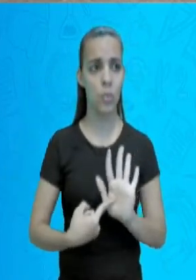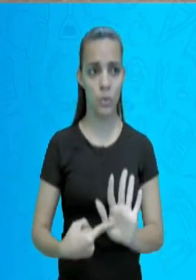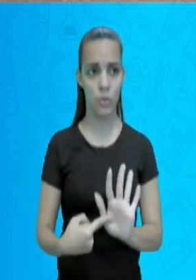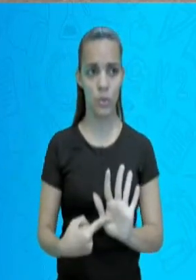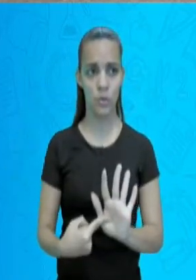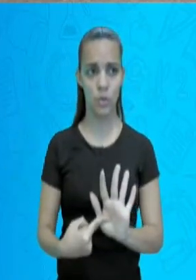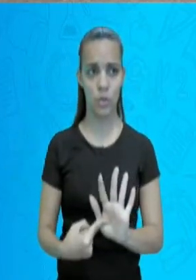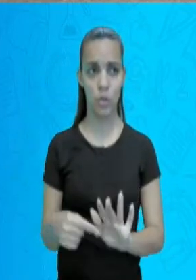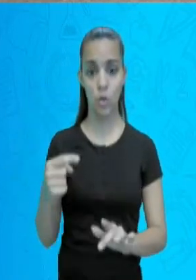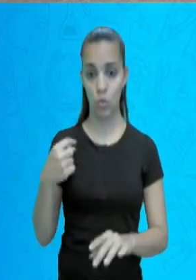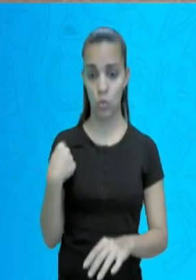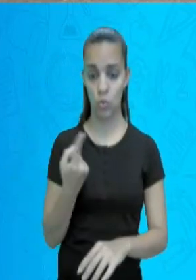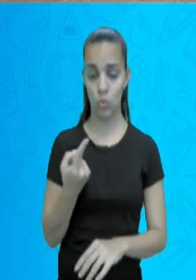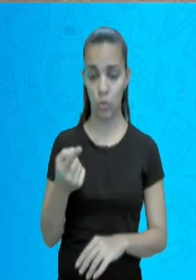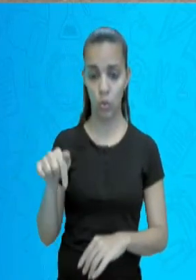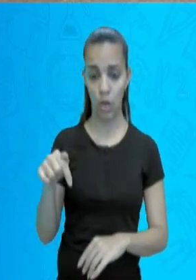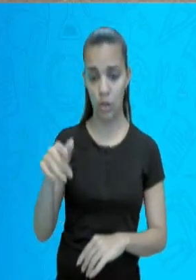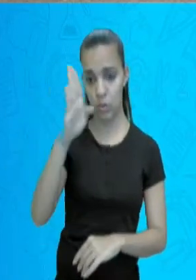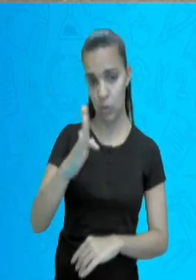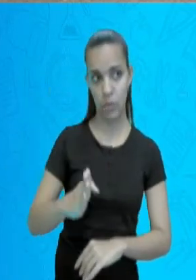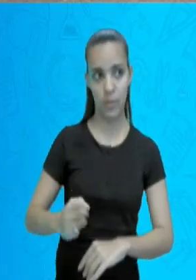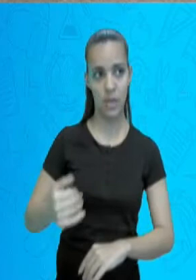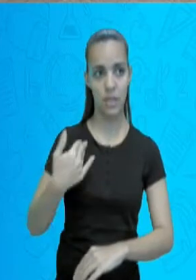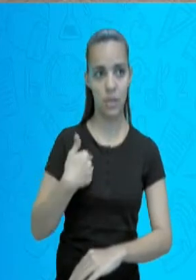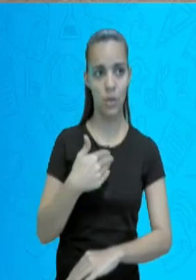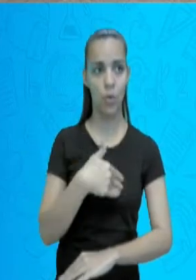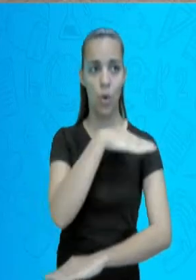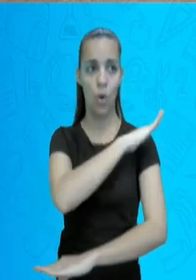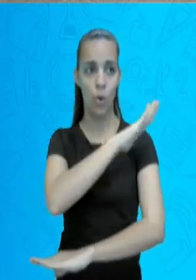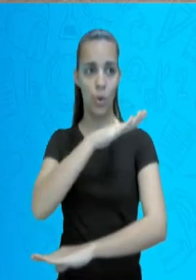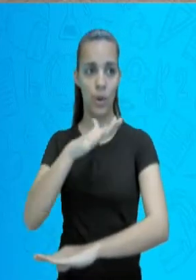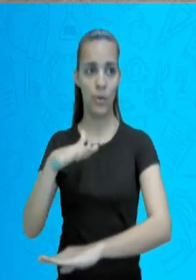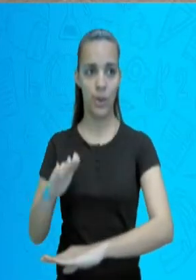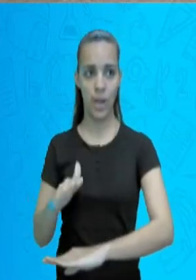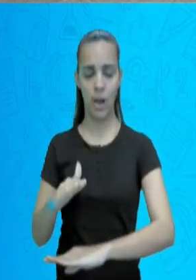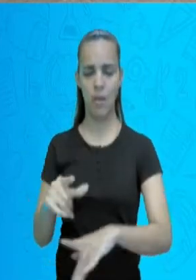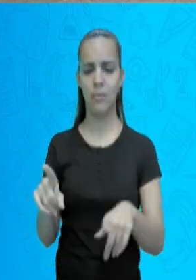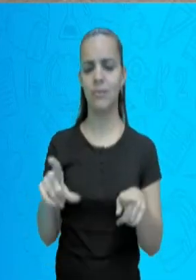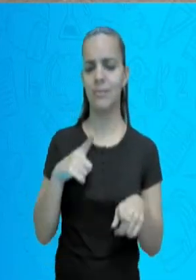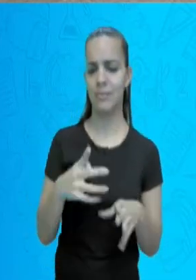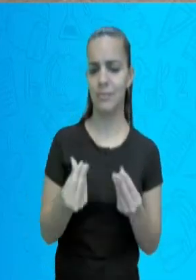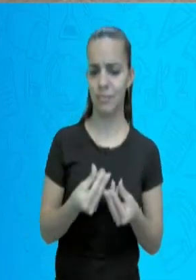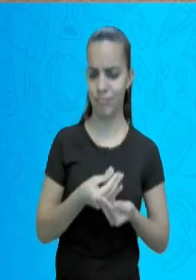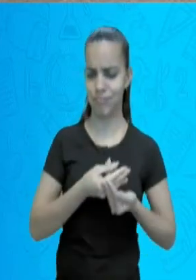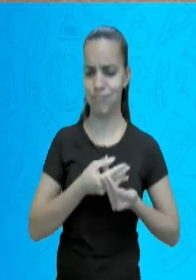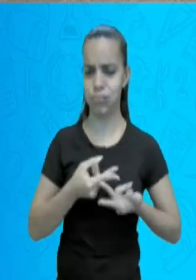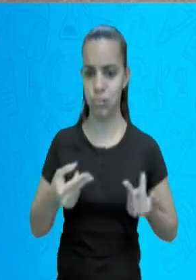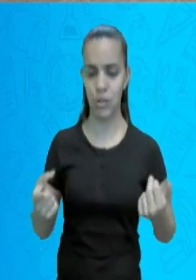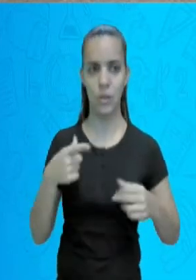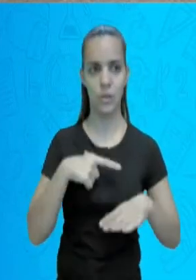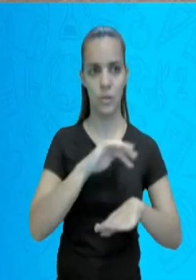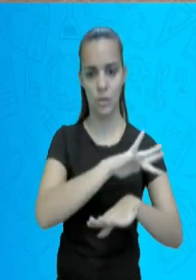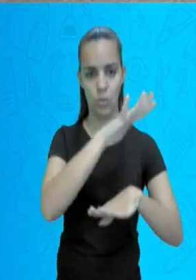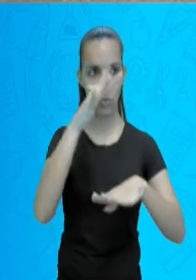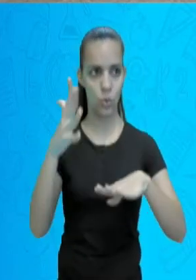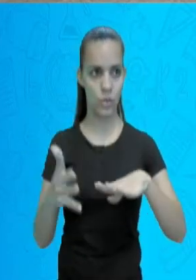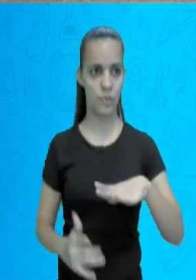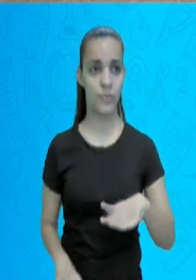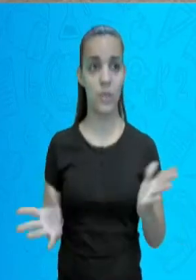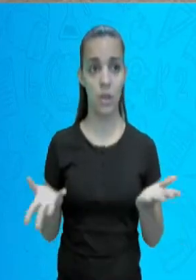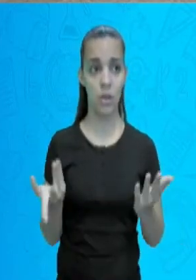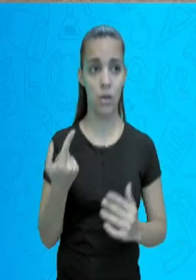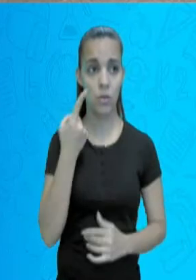nosso relevo é os nossos rios, são encachoeirados. Aqui, nós vamos